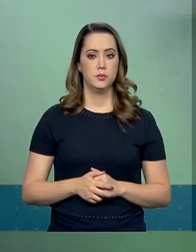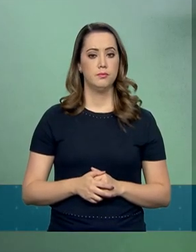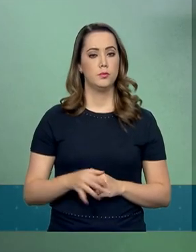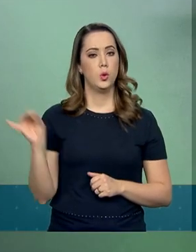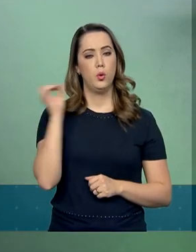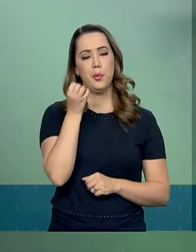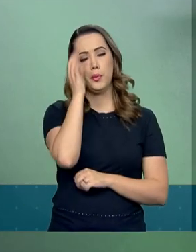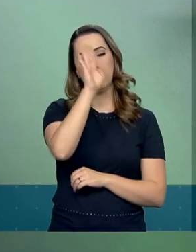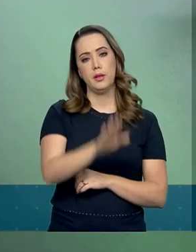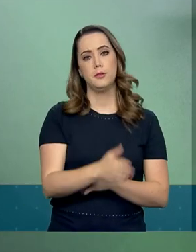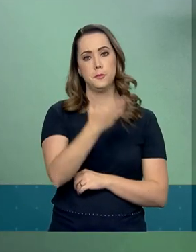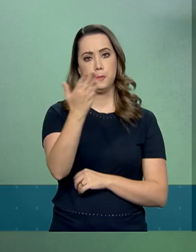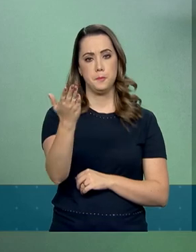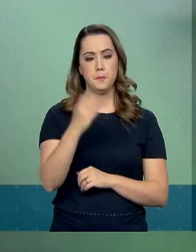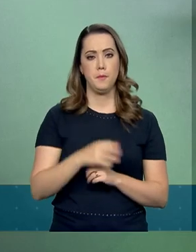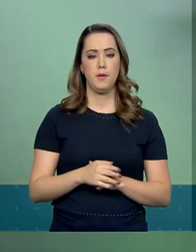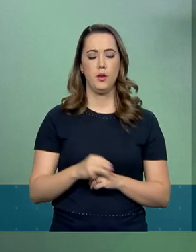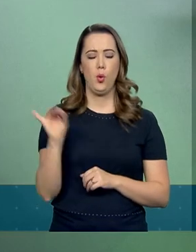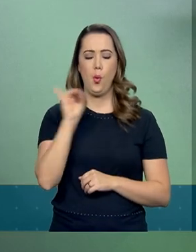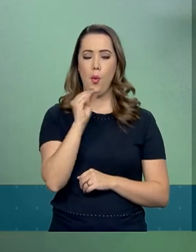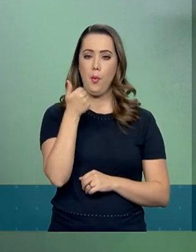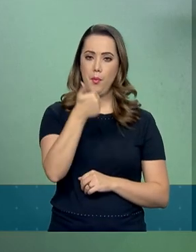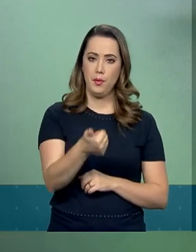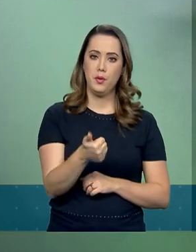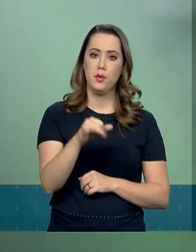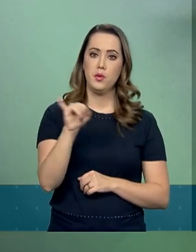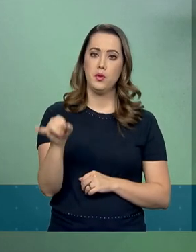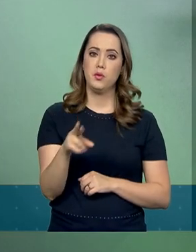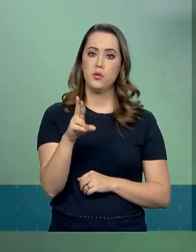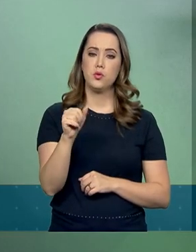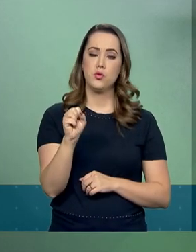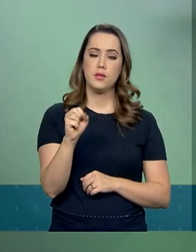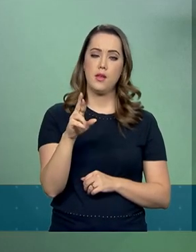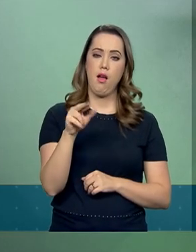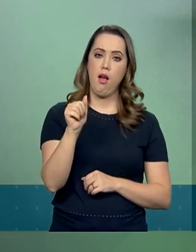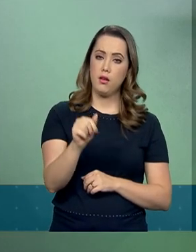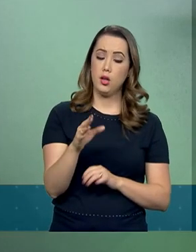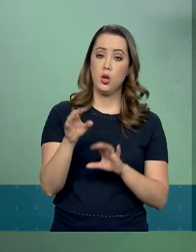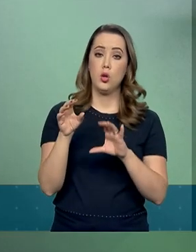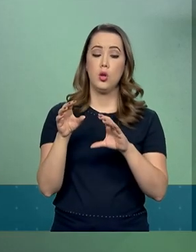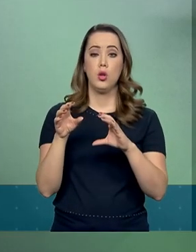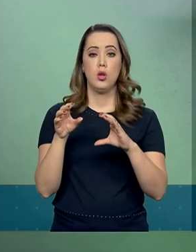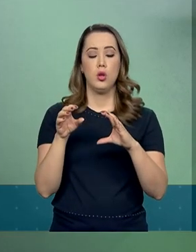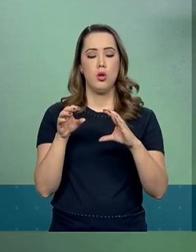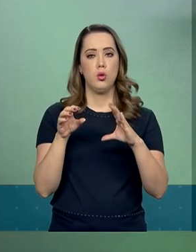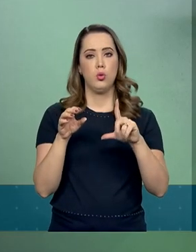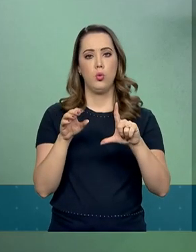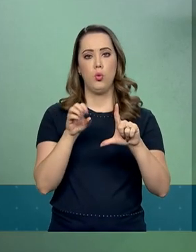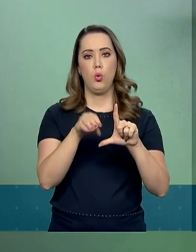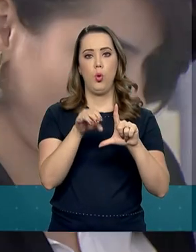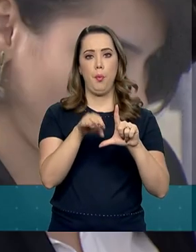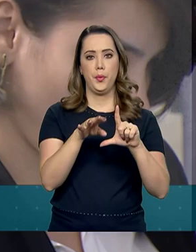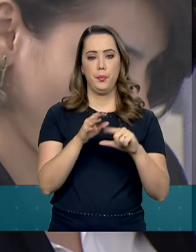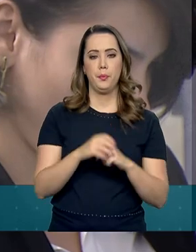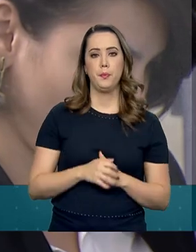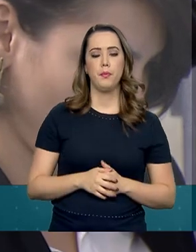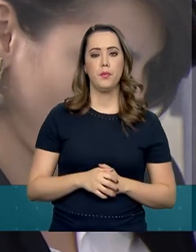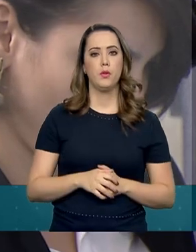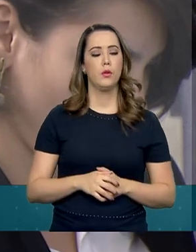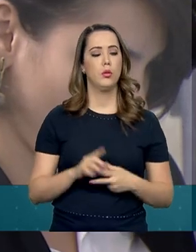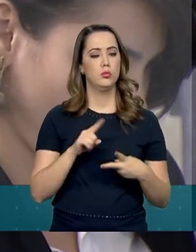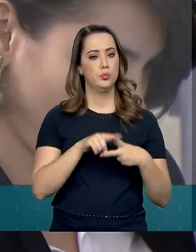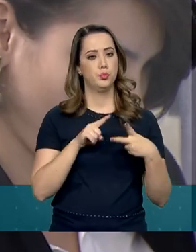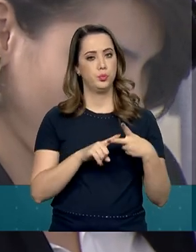boa tarde porta voz tudo bem acho necessário as áreas do globo o porta-voz tenho duas perguntas a primeira em